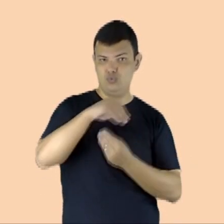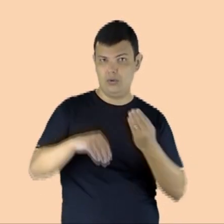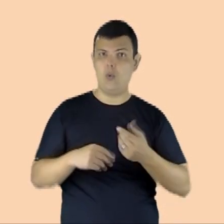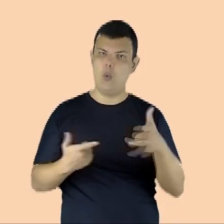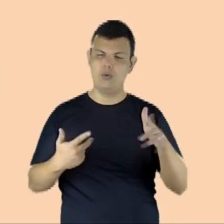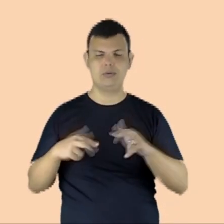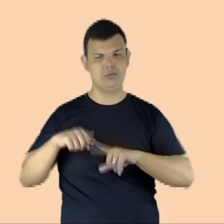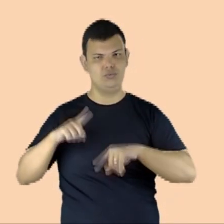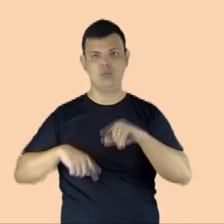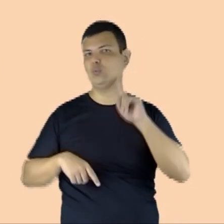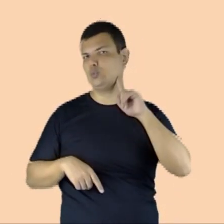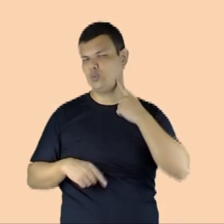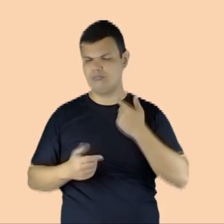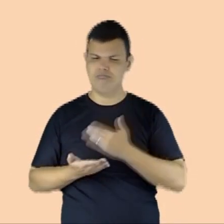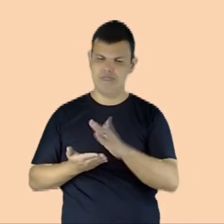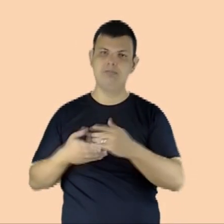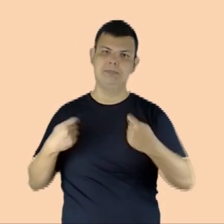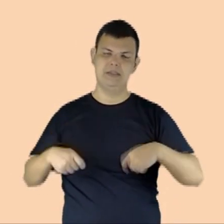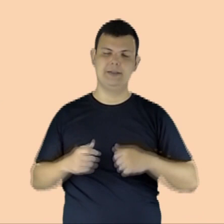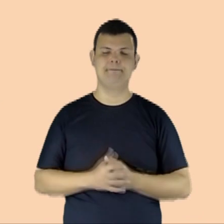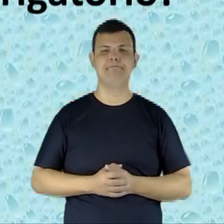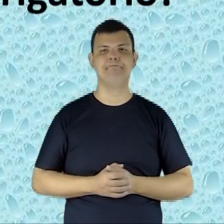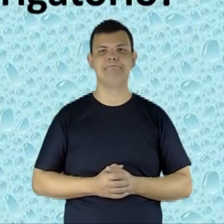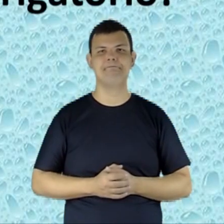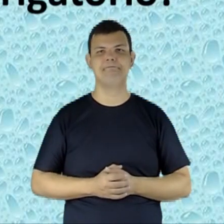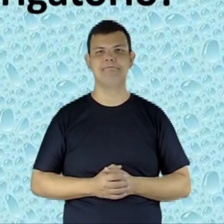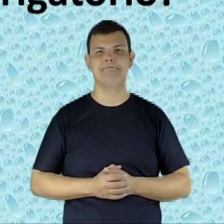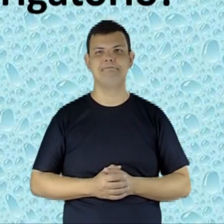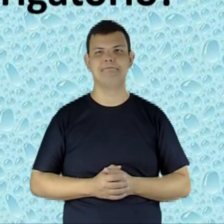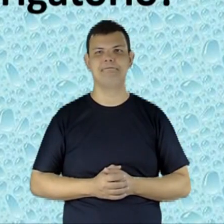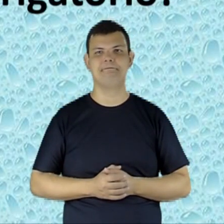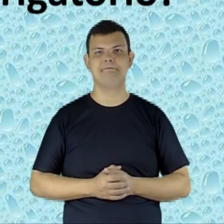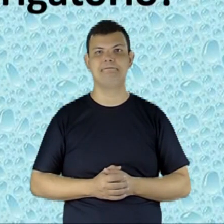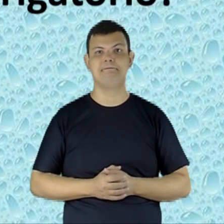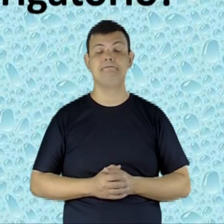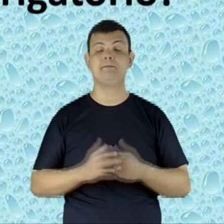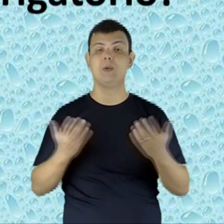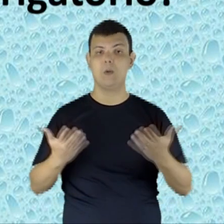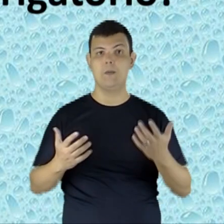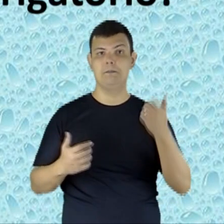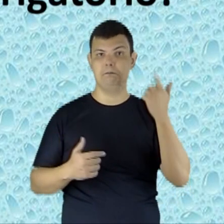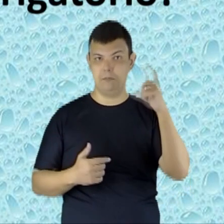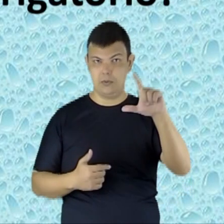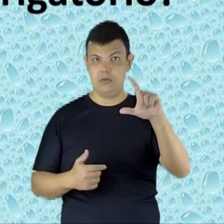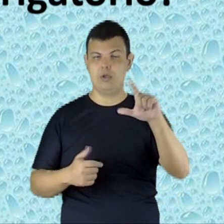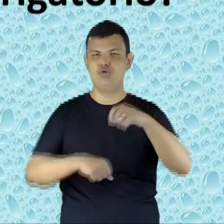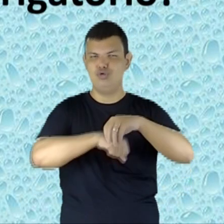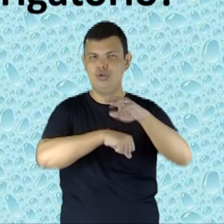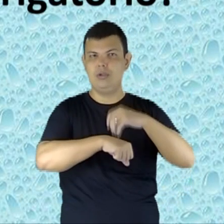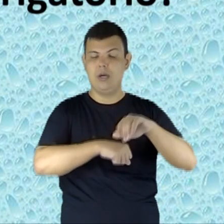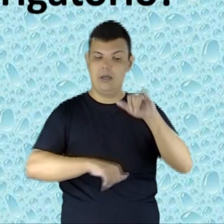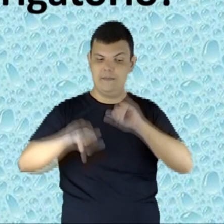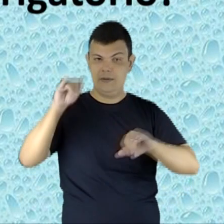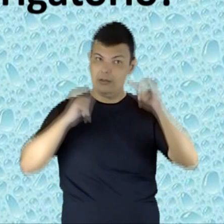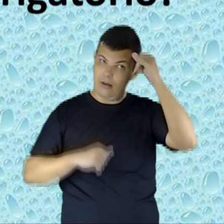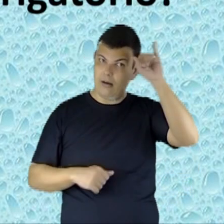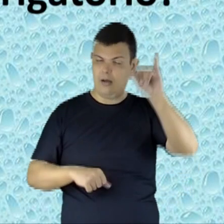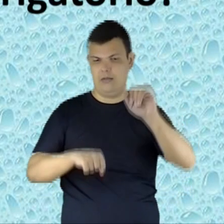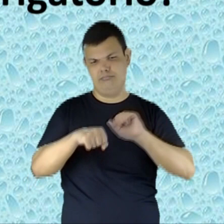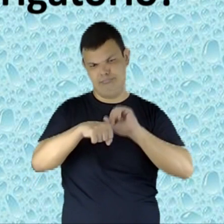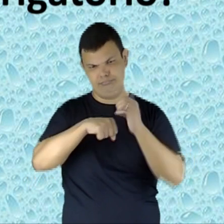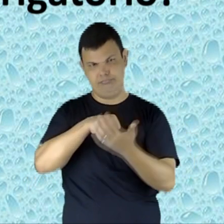corpo. Outra parte agora da nossa aula, eu resolvi trazer para vocês algumas dicas de prevenção ao coronavírus